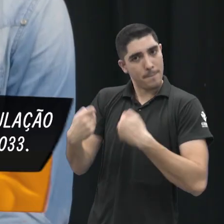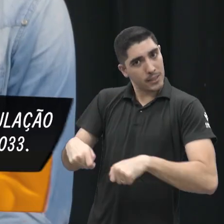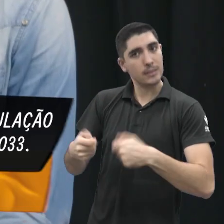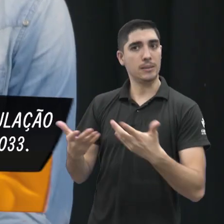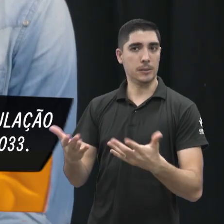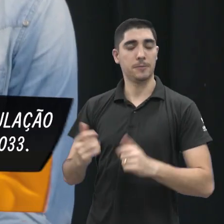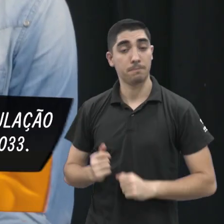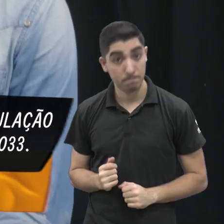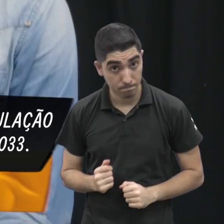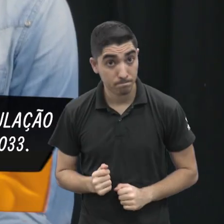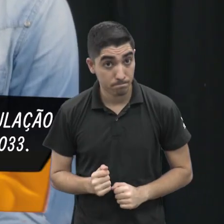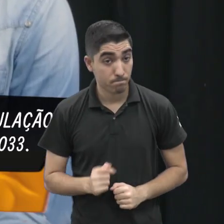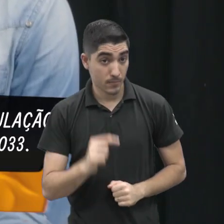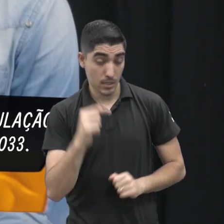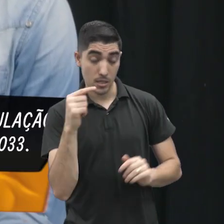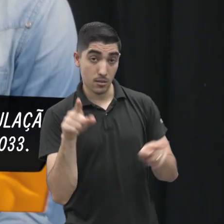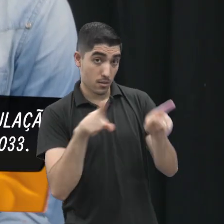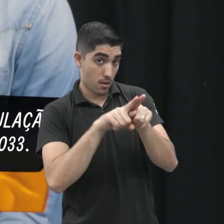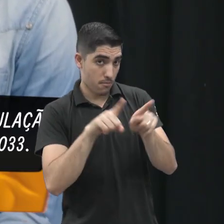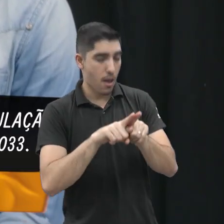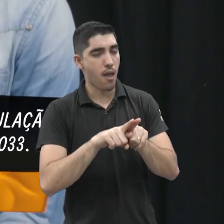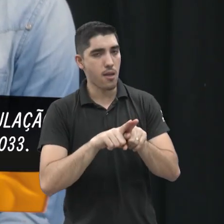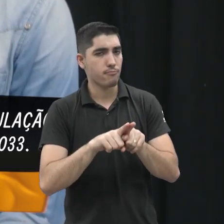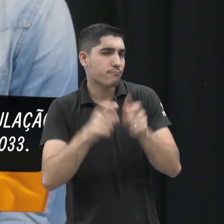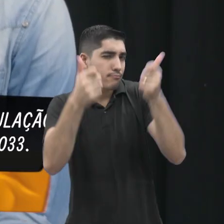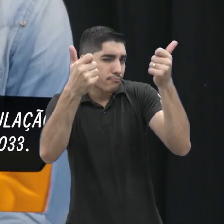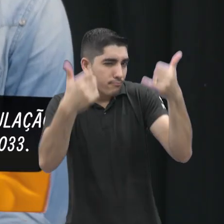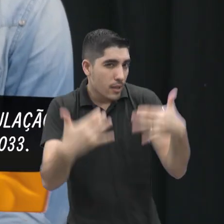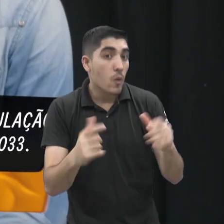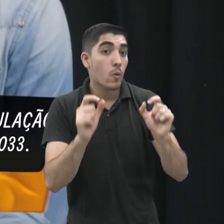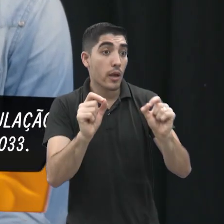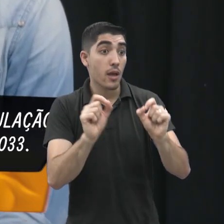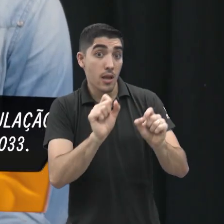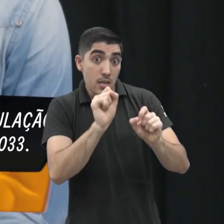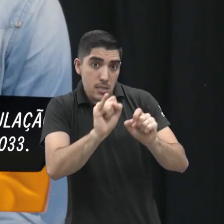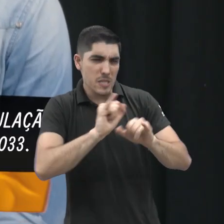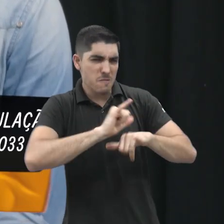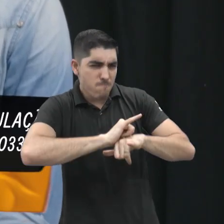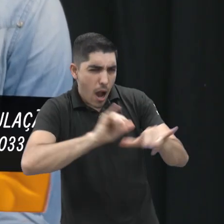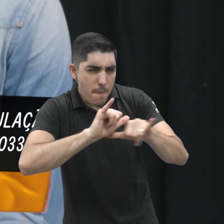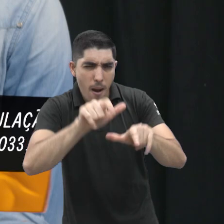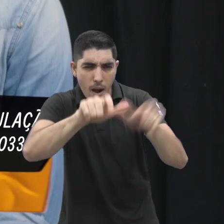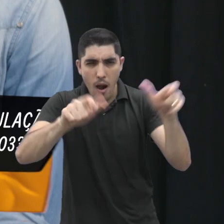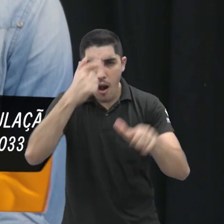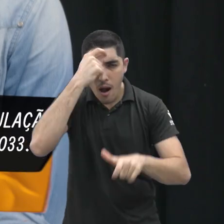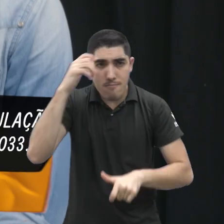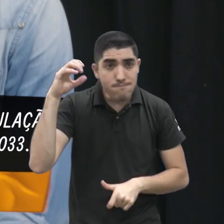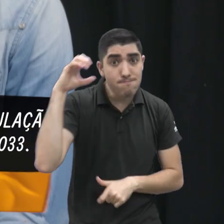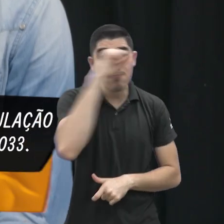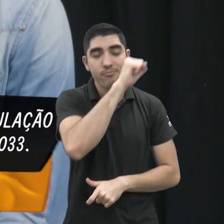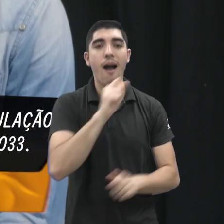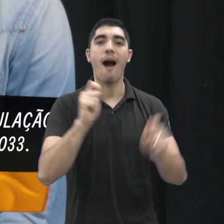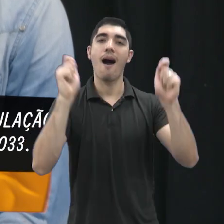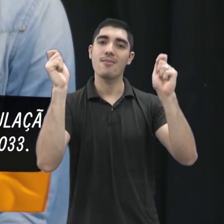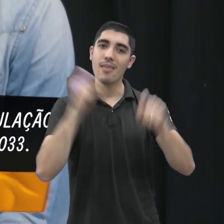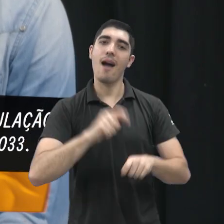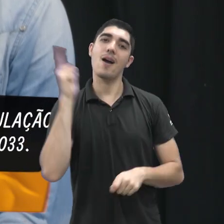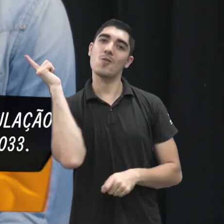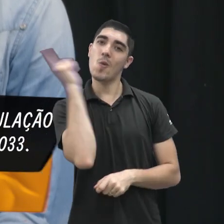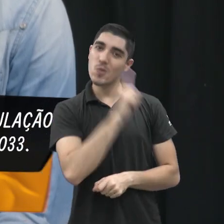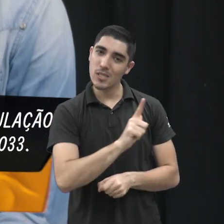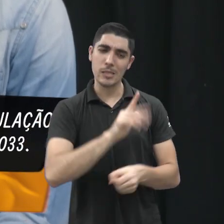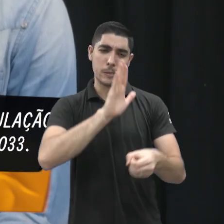envolvidas. O entendimento é que somente dessa forma será possível garantir a universalização do